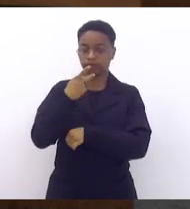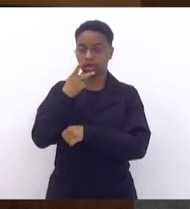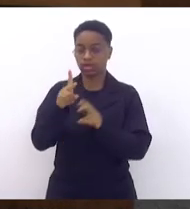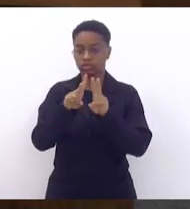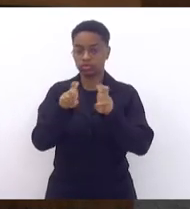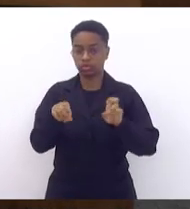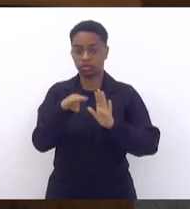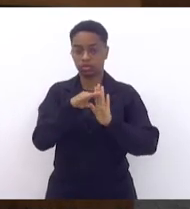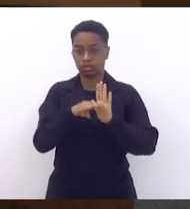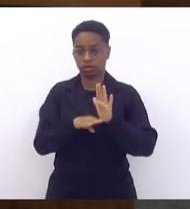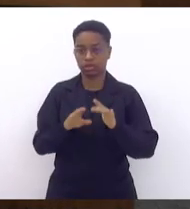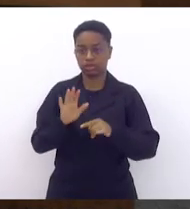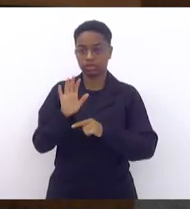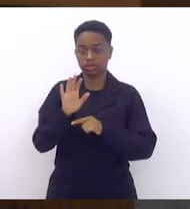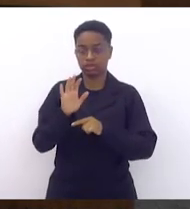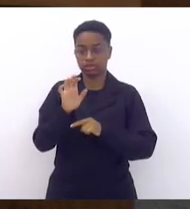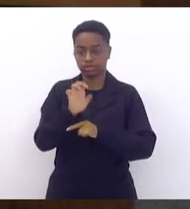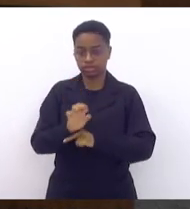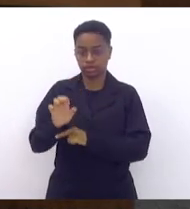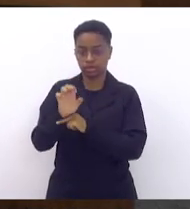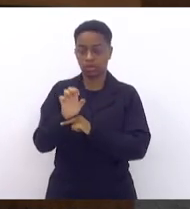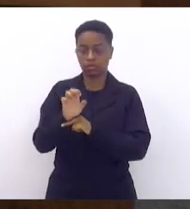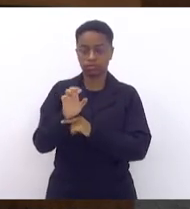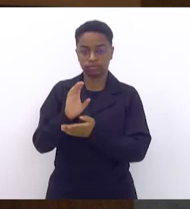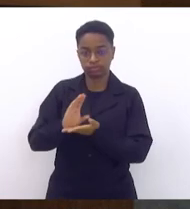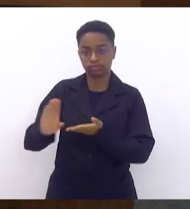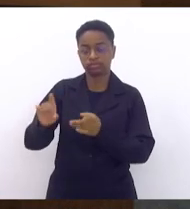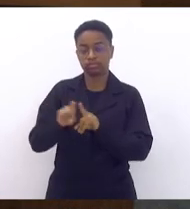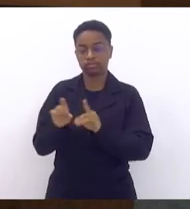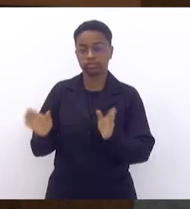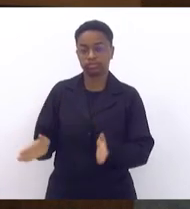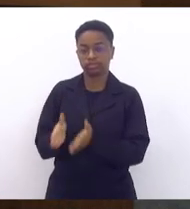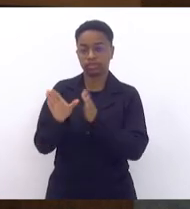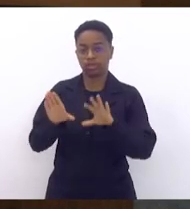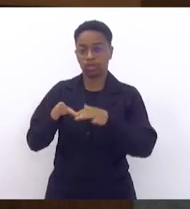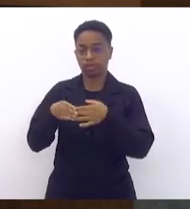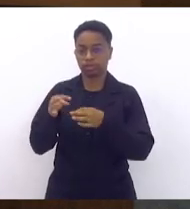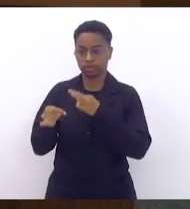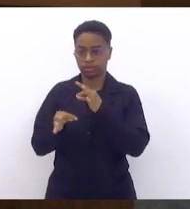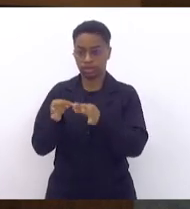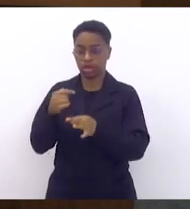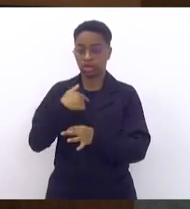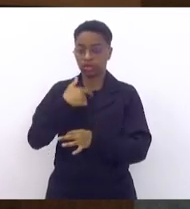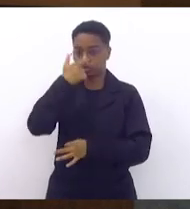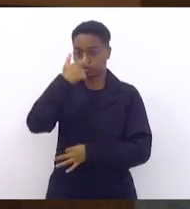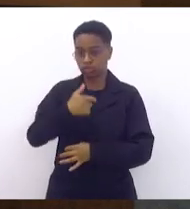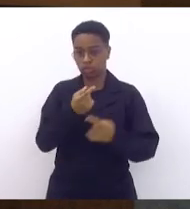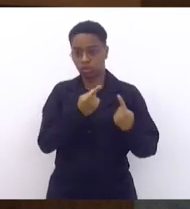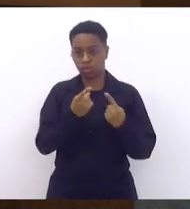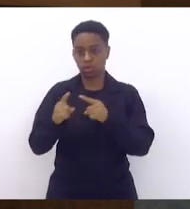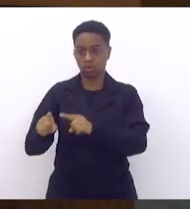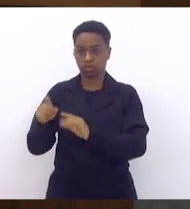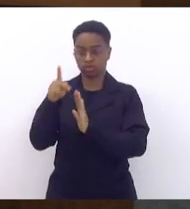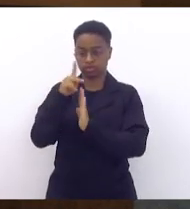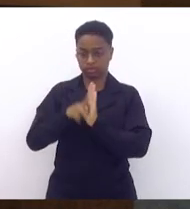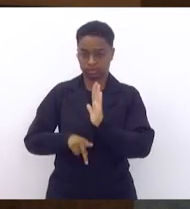o Programa Estadual de Fomento e Incentivo à Comunidade Terapêutica. Eu sou contrário a esse projeto porque eu